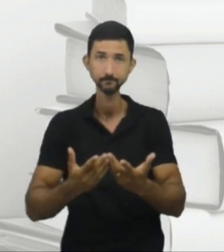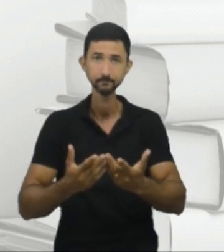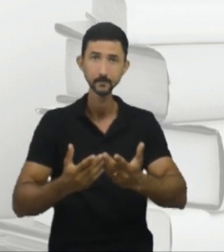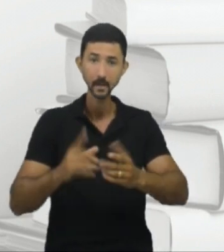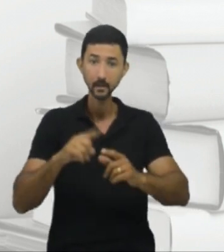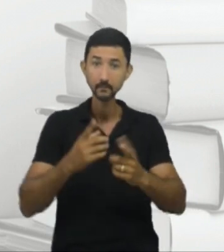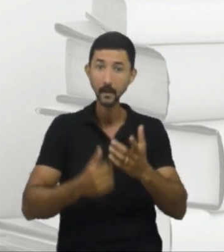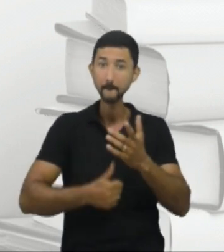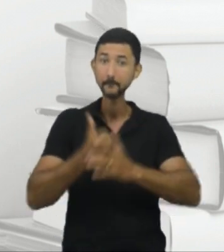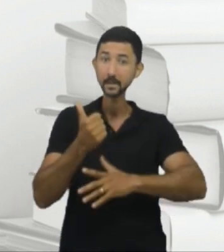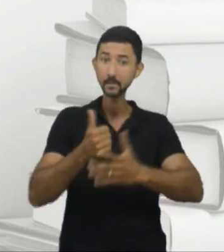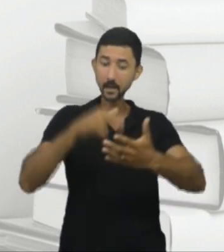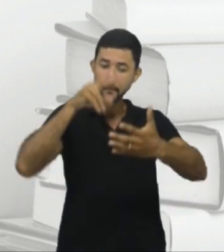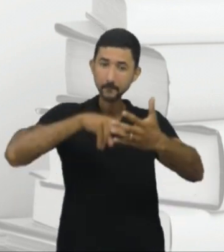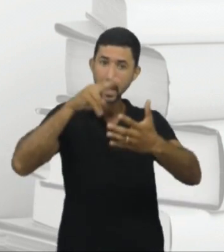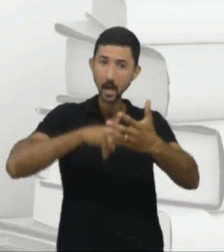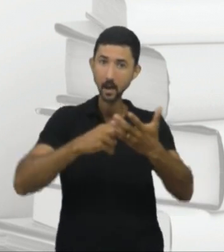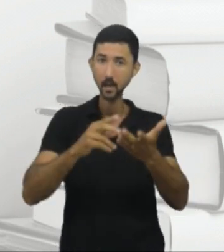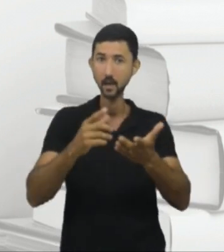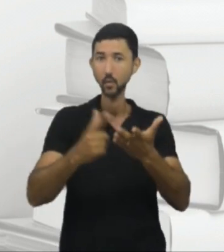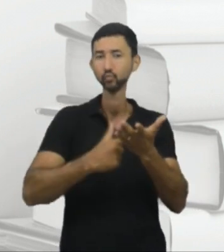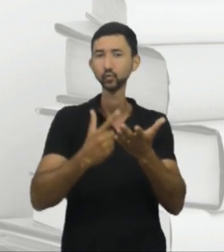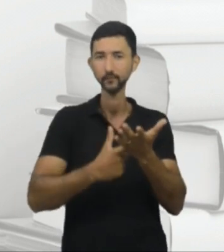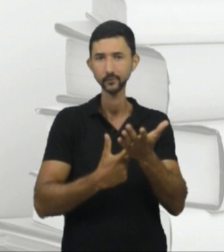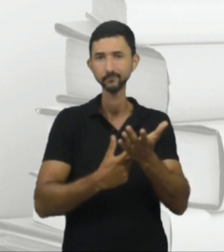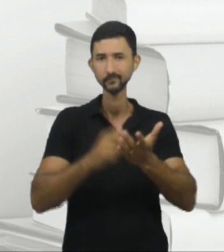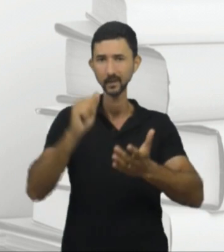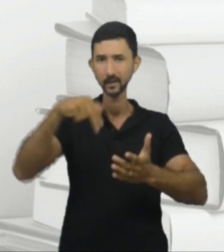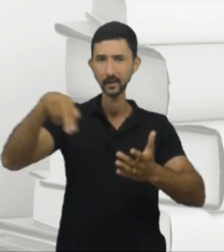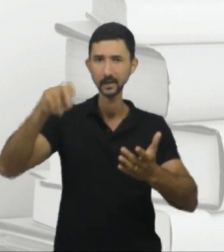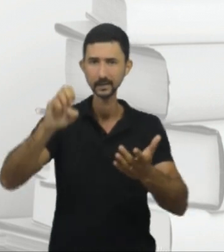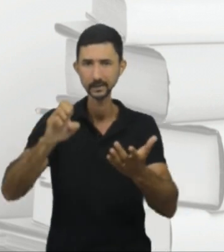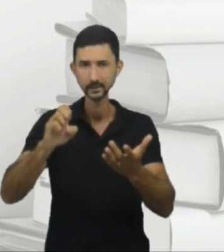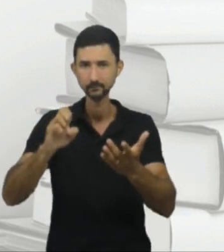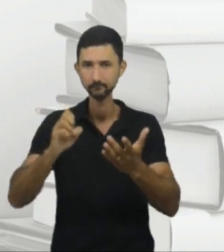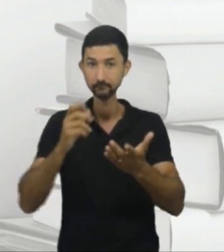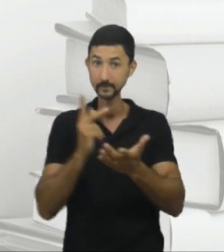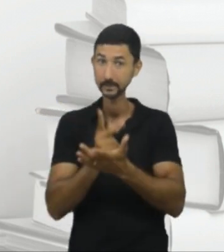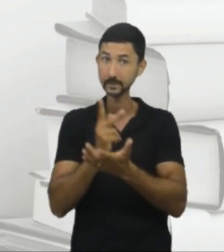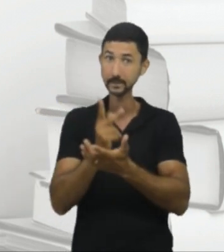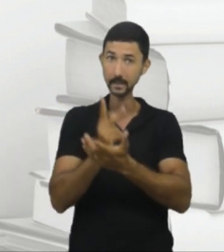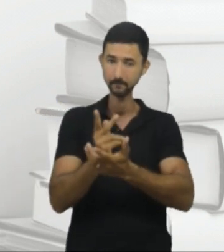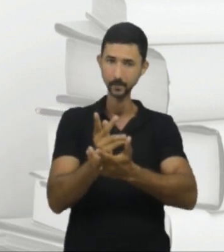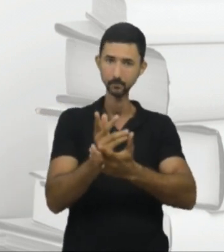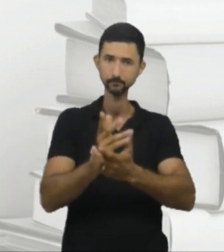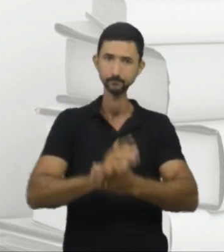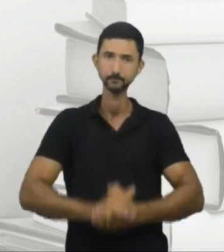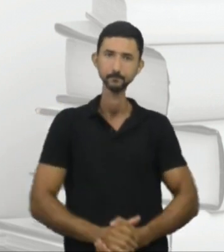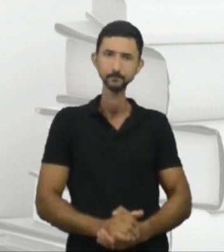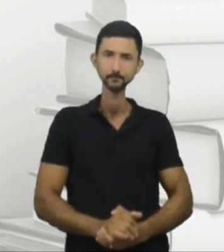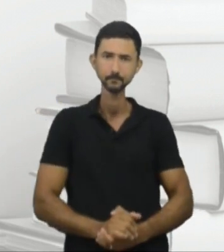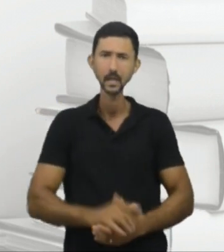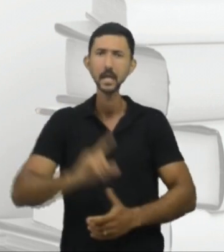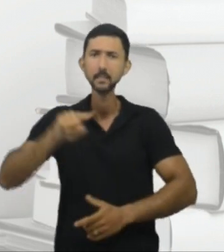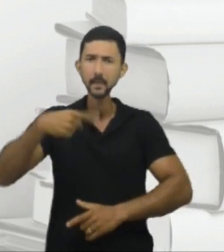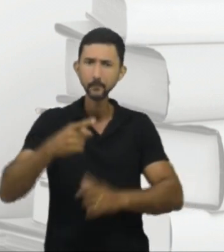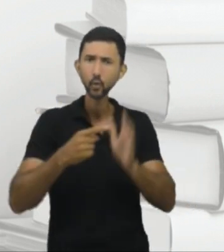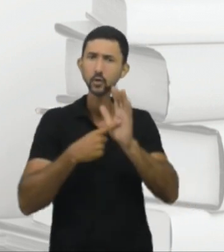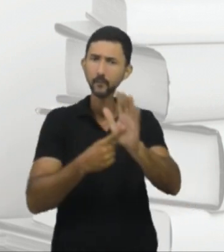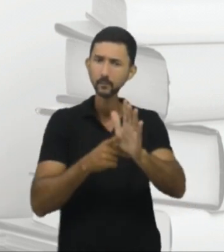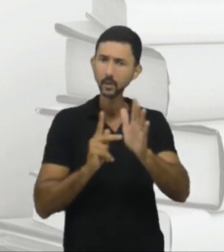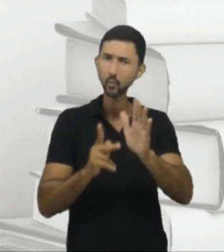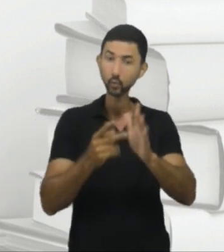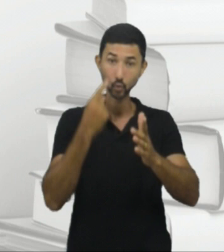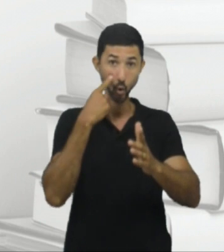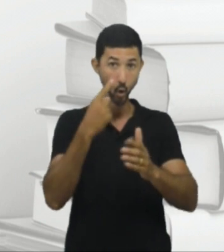primeira razão para ler o Diário de Anne Frank. Não baixar a guarda. As outras vêm a seguir. Daqui a pouquinho eu vou mostrar para você.